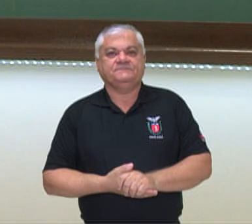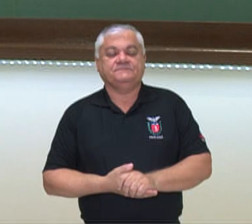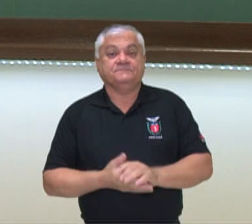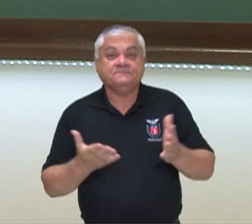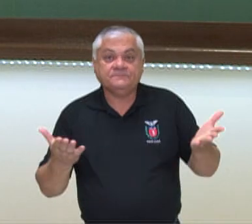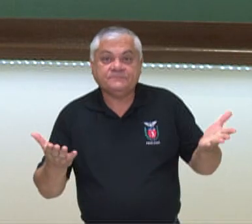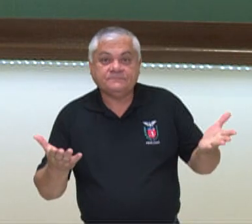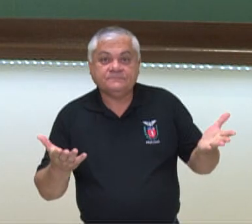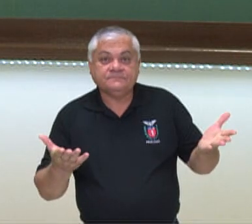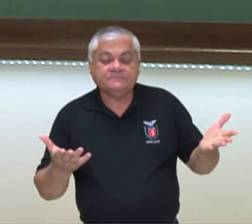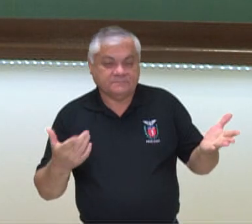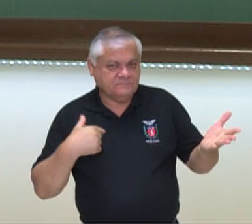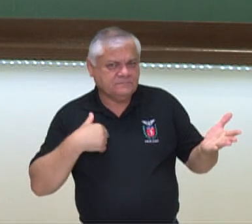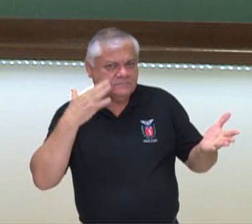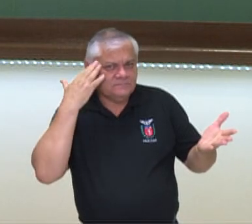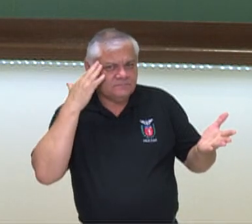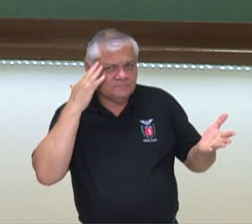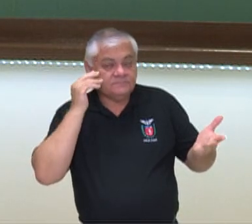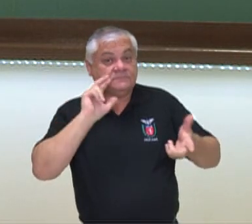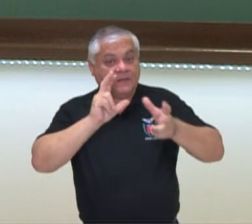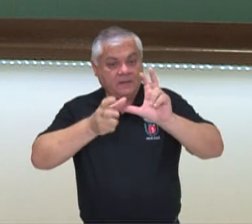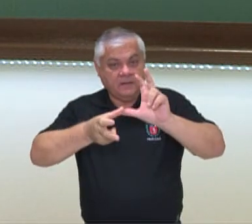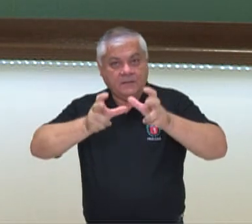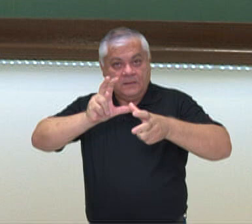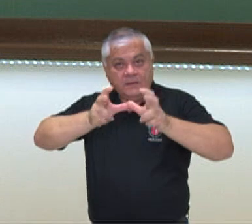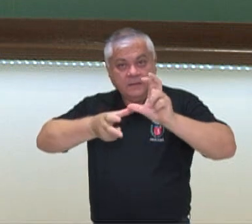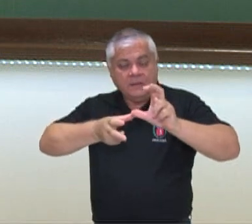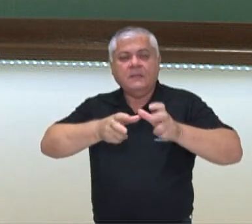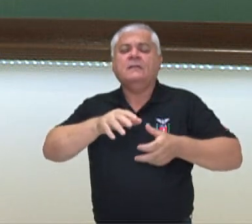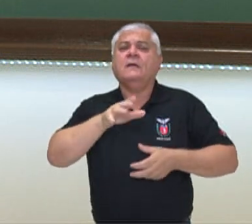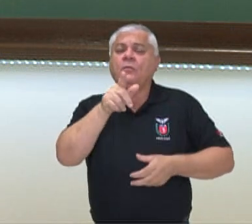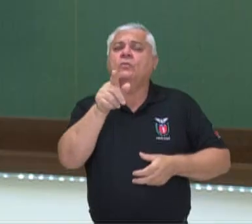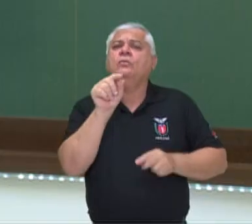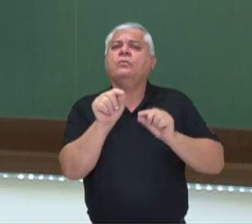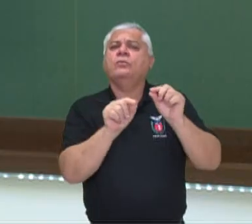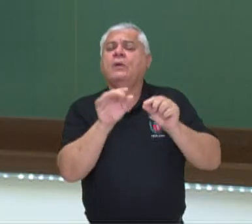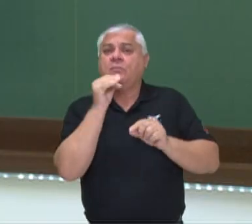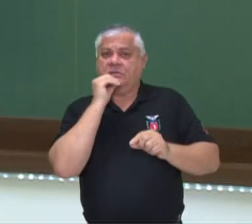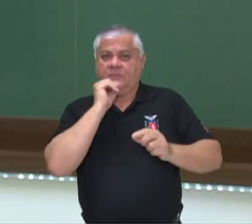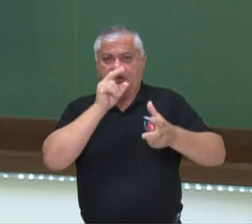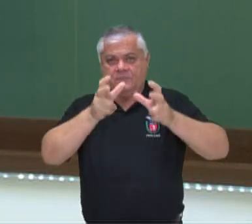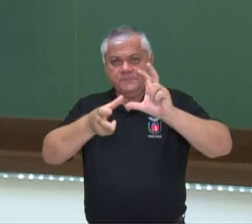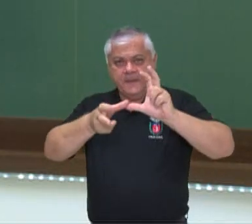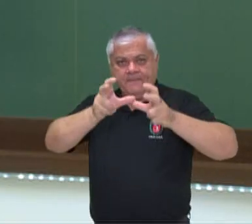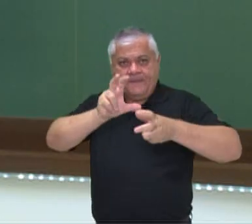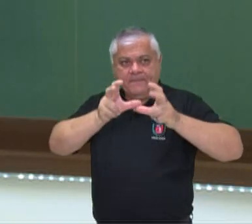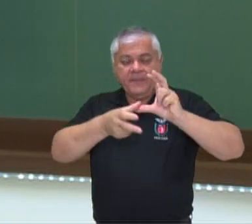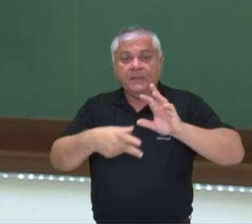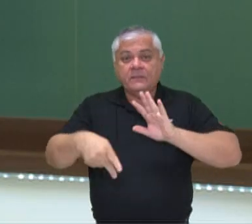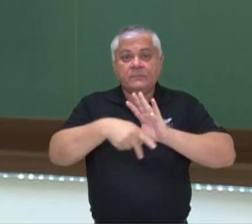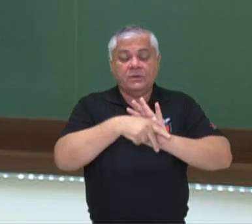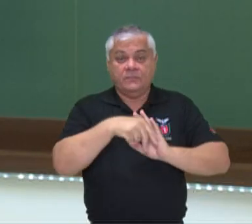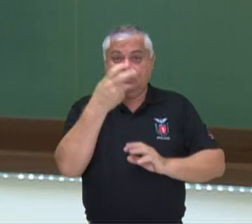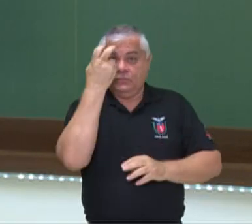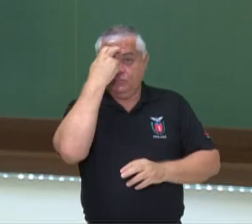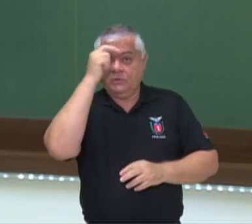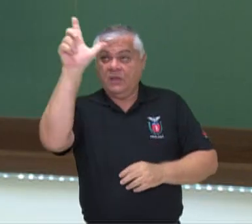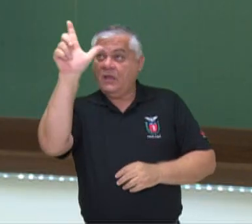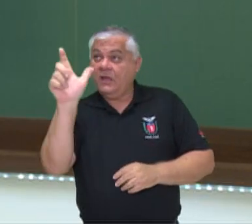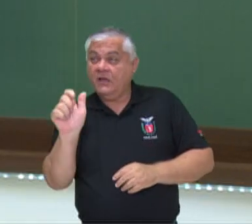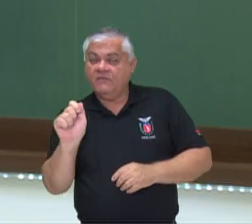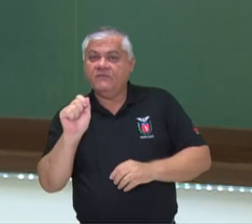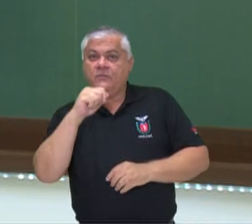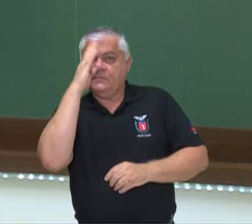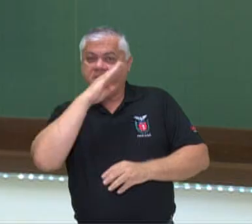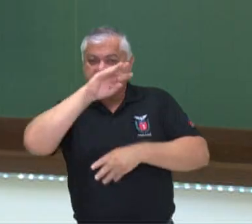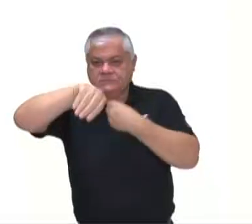E aí, estamos falando de capoeira, pessoal. Então, a capoeira é uma expressão cultural afro-brasileira que mistura